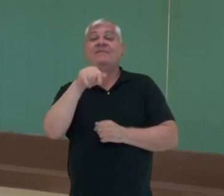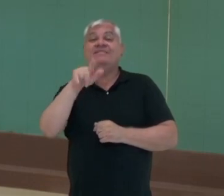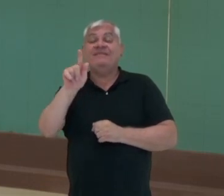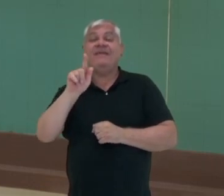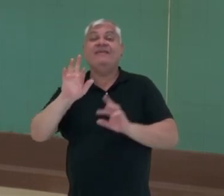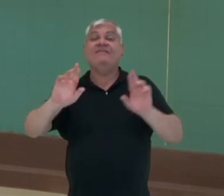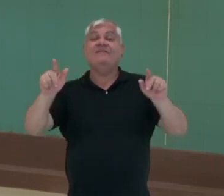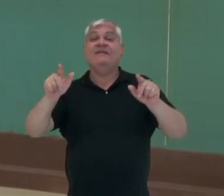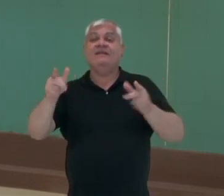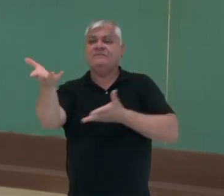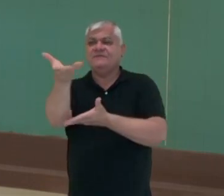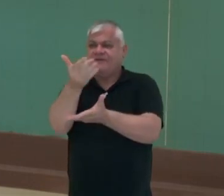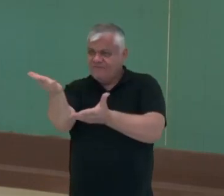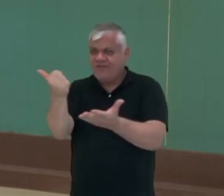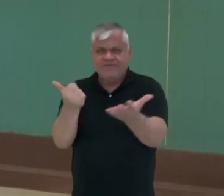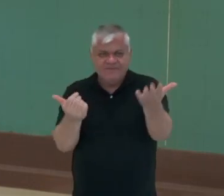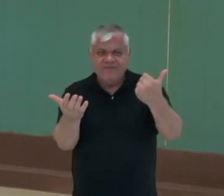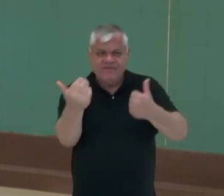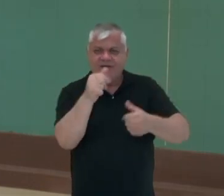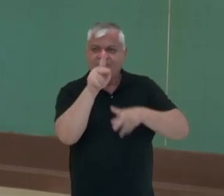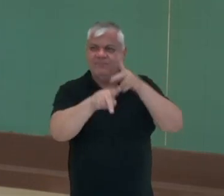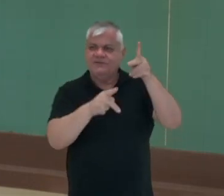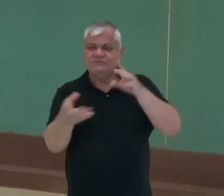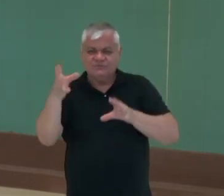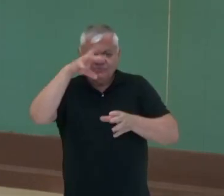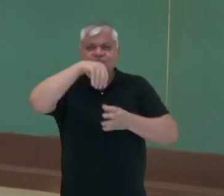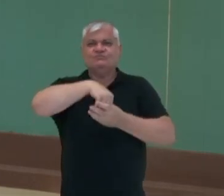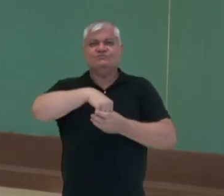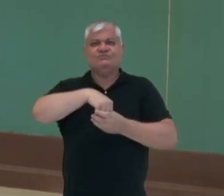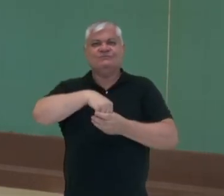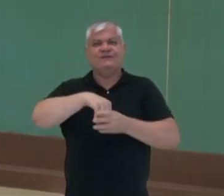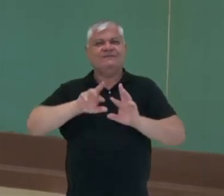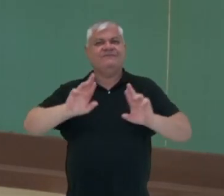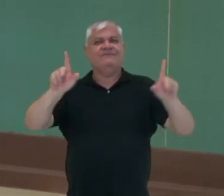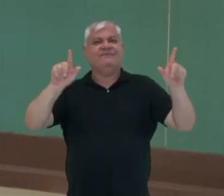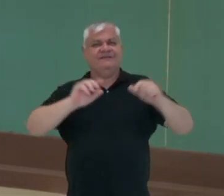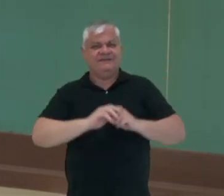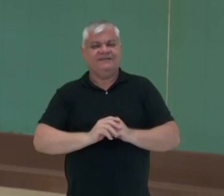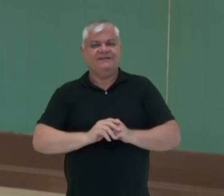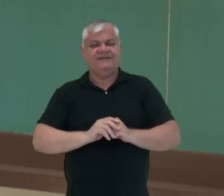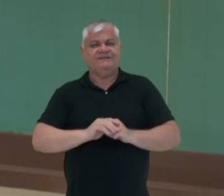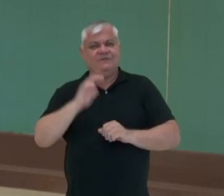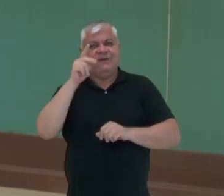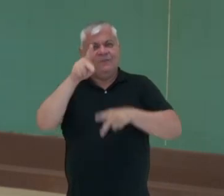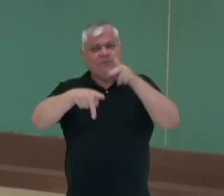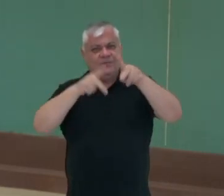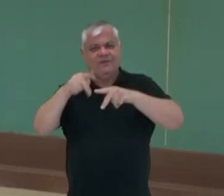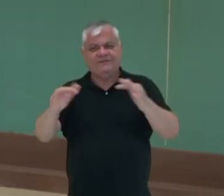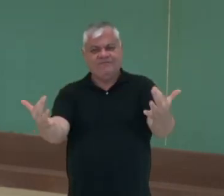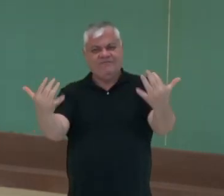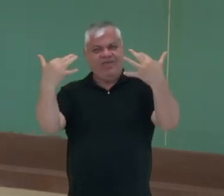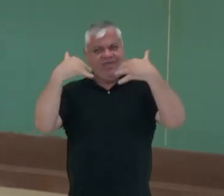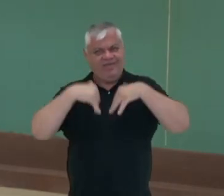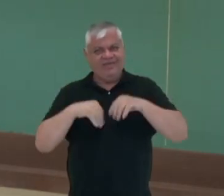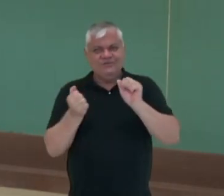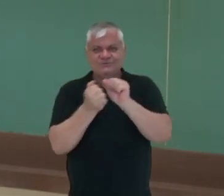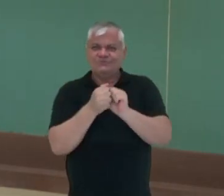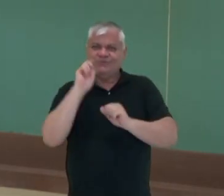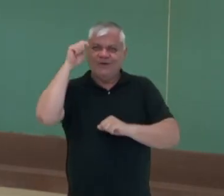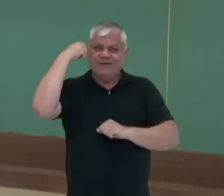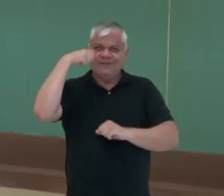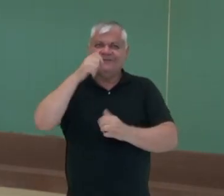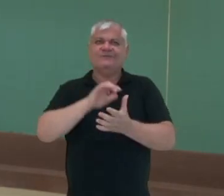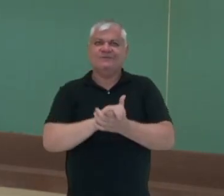o público pode ser convidado a participar da obra. Então, nesse momento, o happening diferencia isso. É uma participação do público. Então, o que acontece? Quando teve a